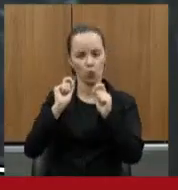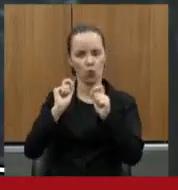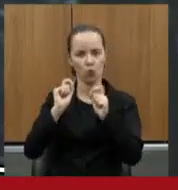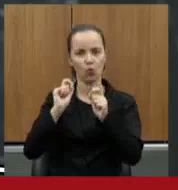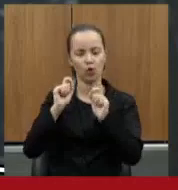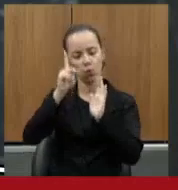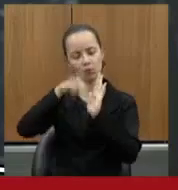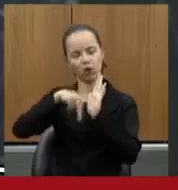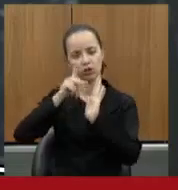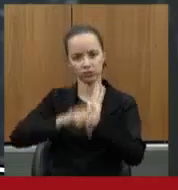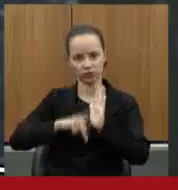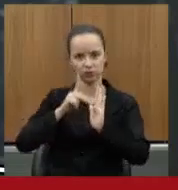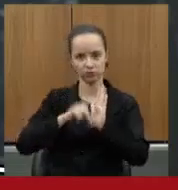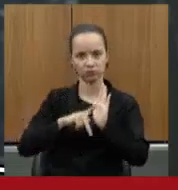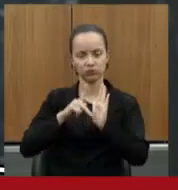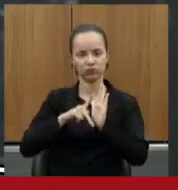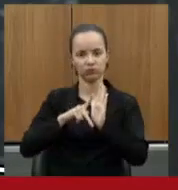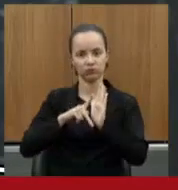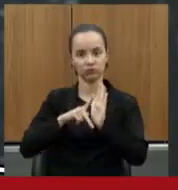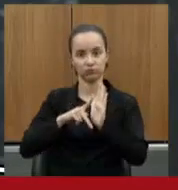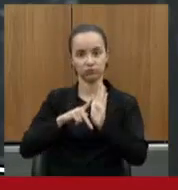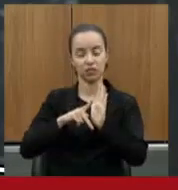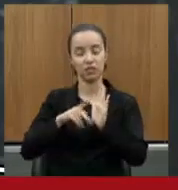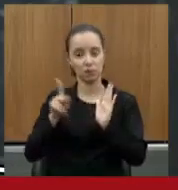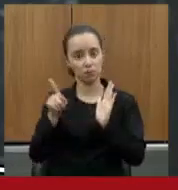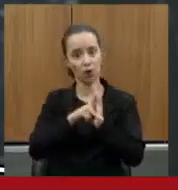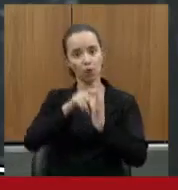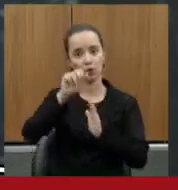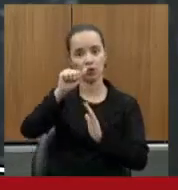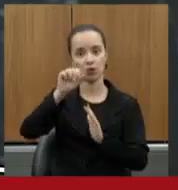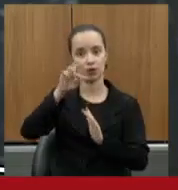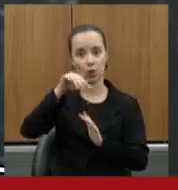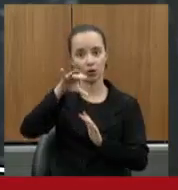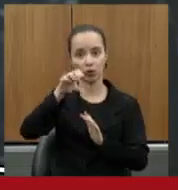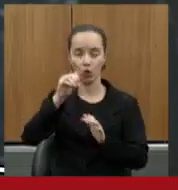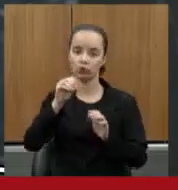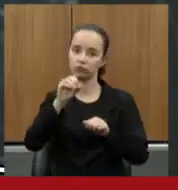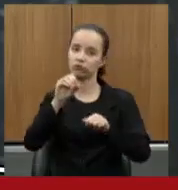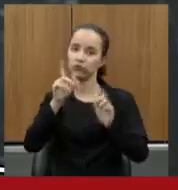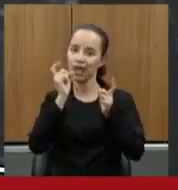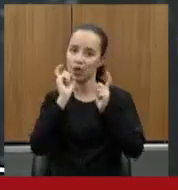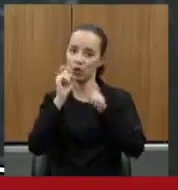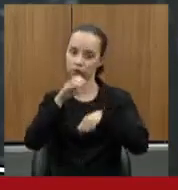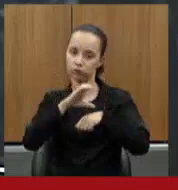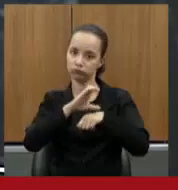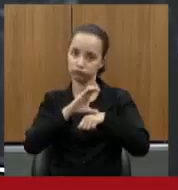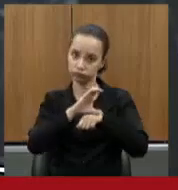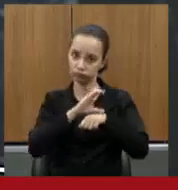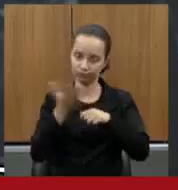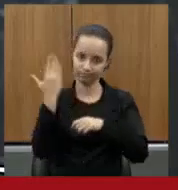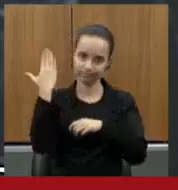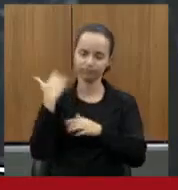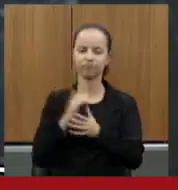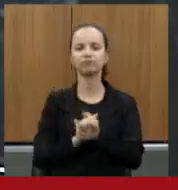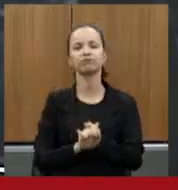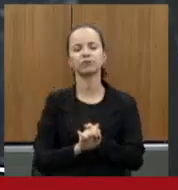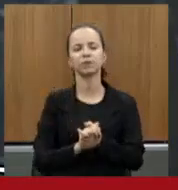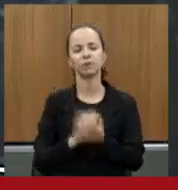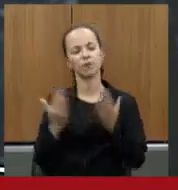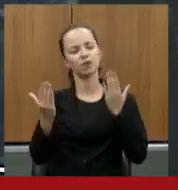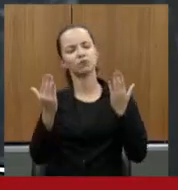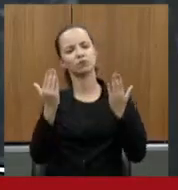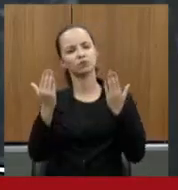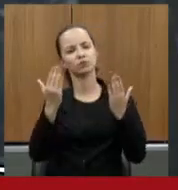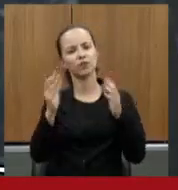o projeto que era o projeto do Antônio Carlos, da Assembleia Constituinte. Estudos técnicos muito interessantes fazem um quadro comparativo e